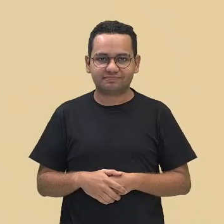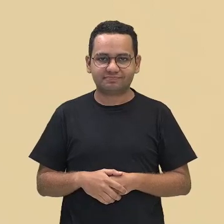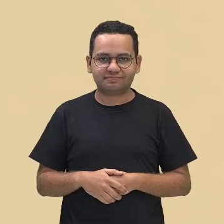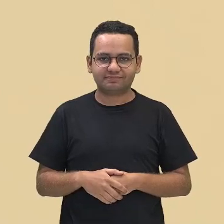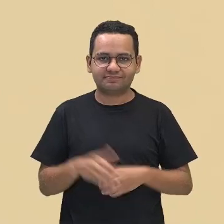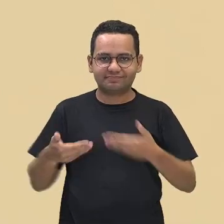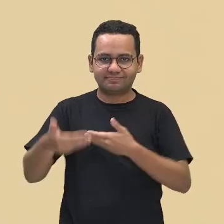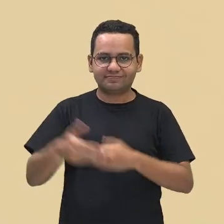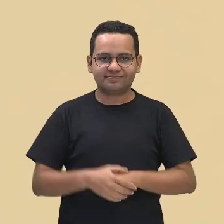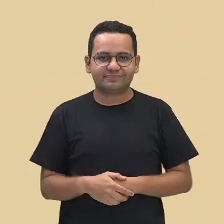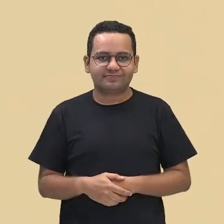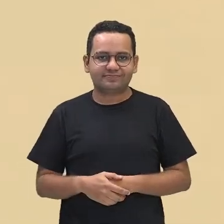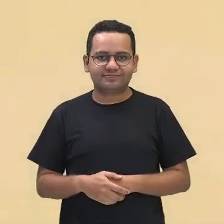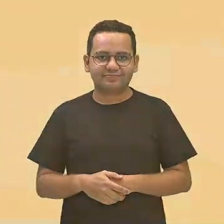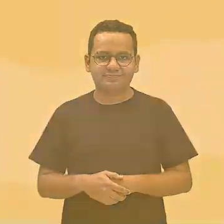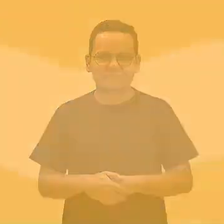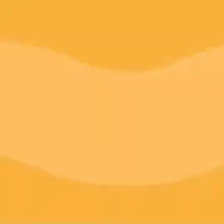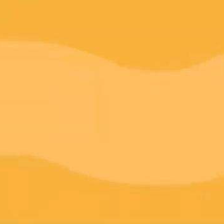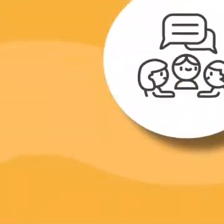à nossa aula.